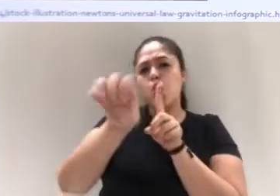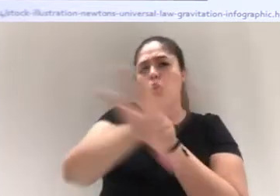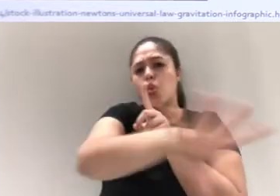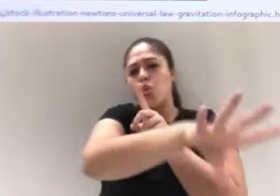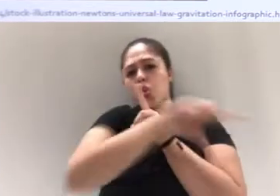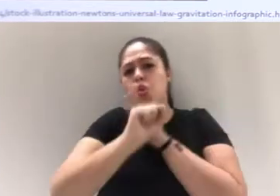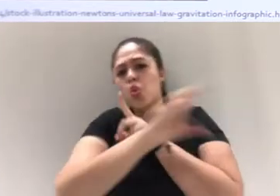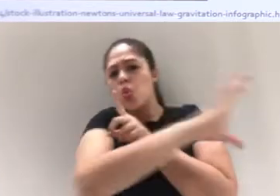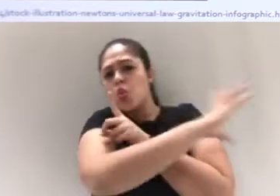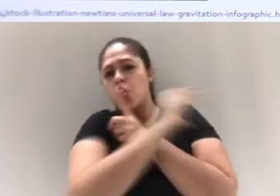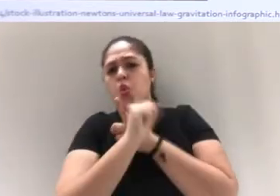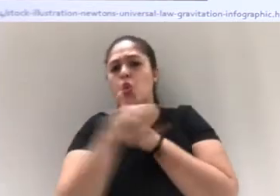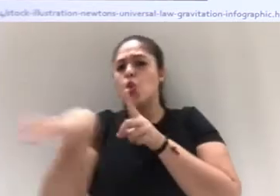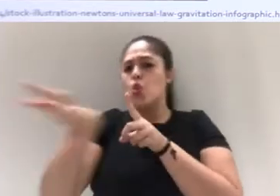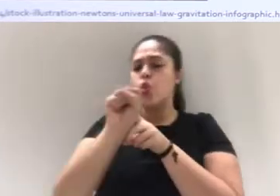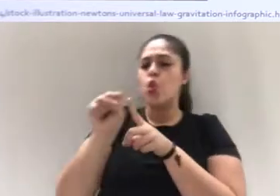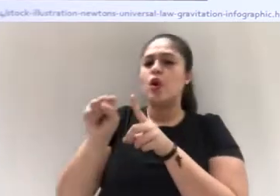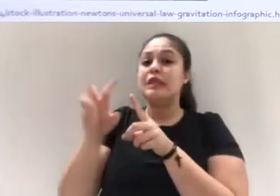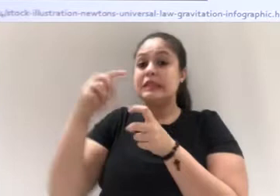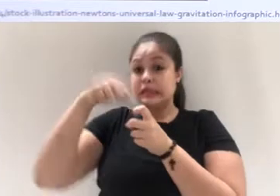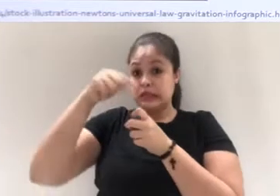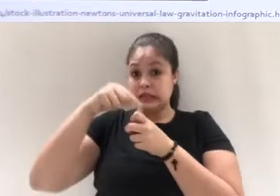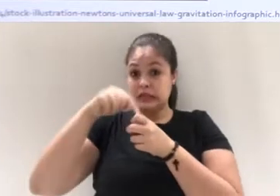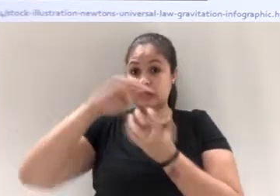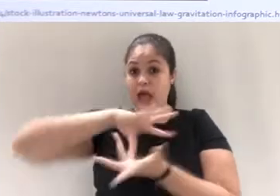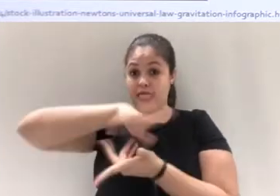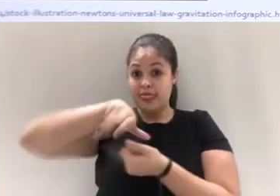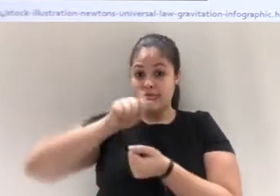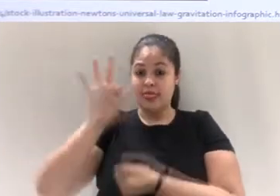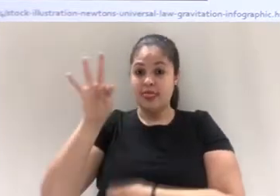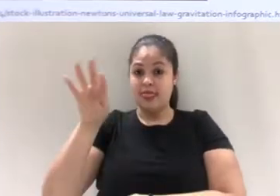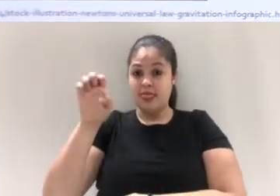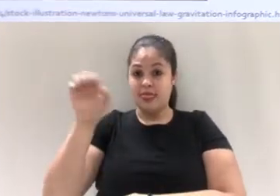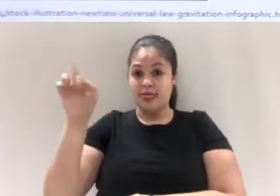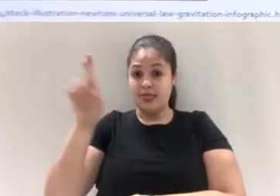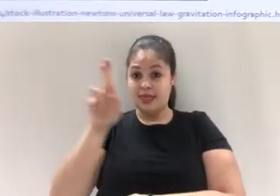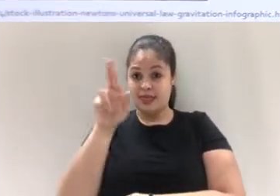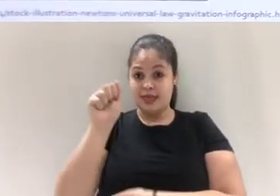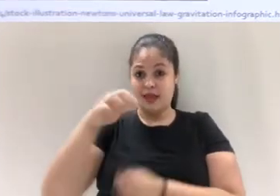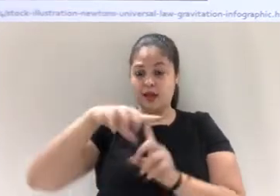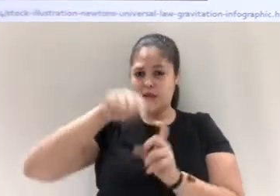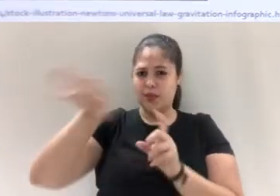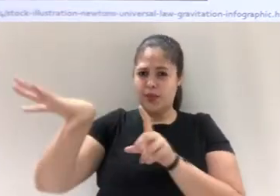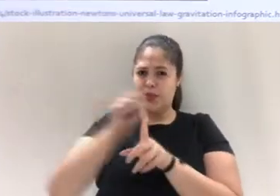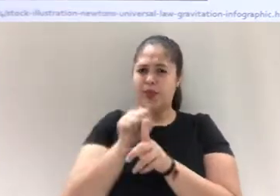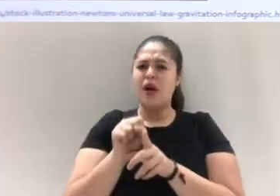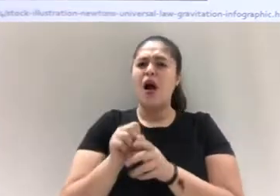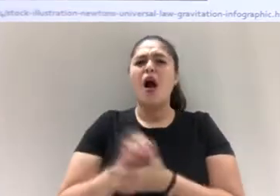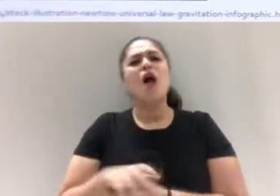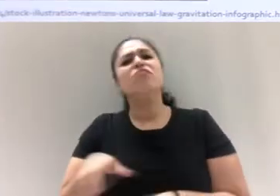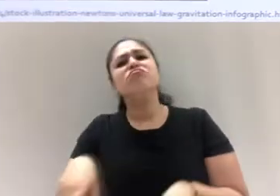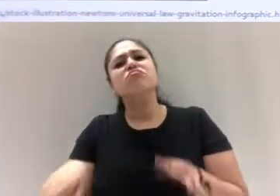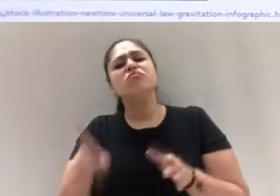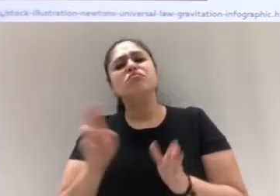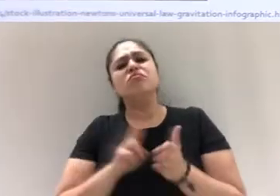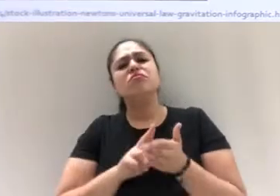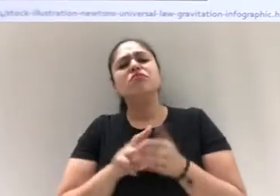os corpos em direção da Terra era uma força que ele denominou de força da